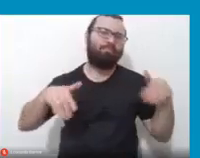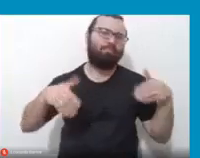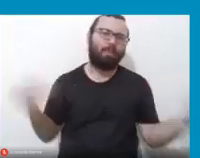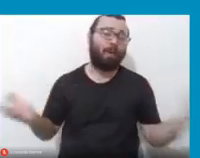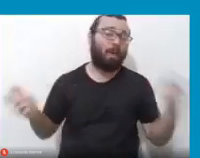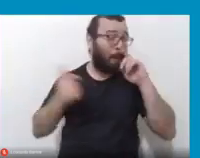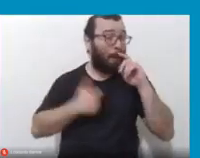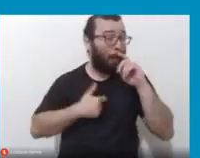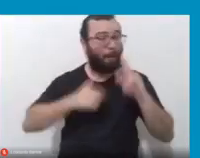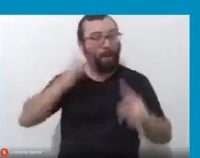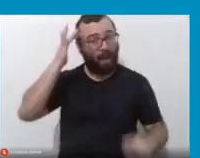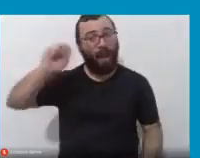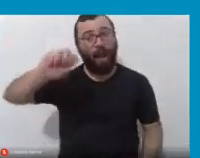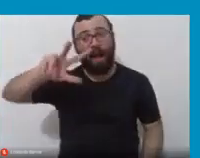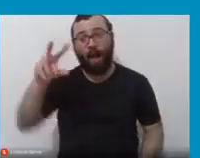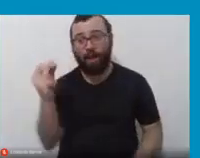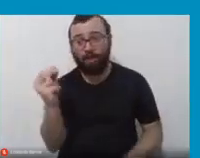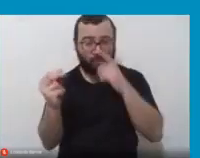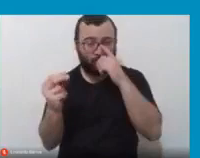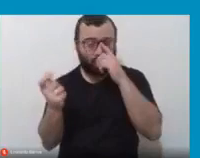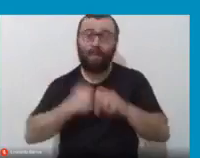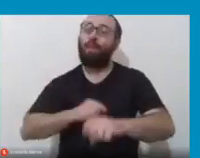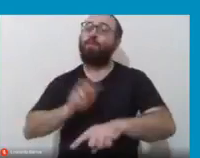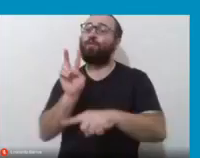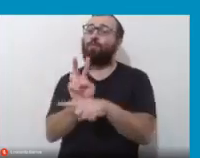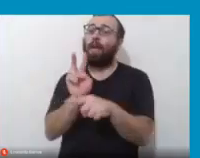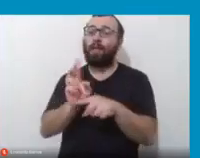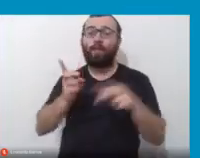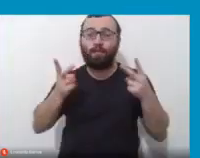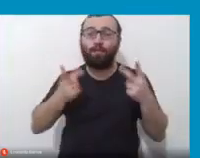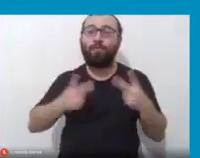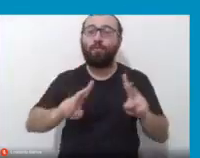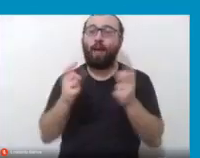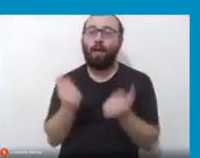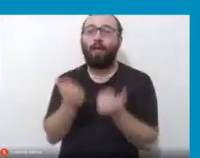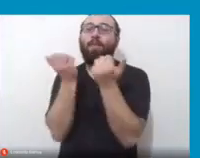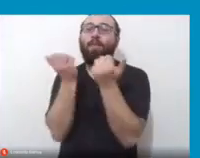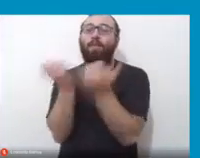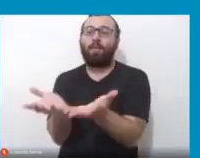eu acho que eu espero continuar contribuindo aí